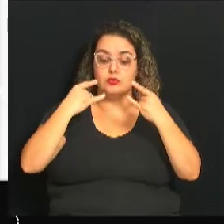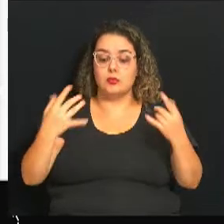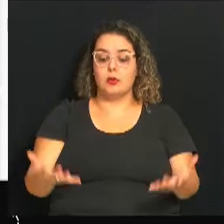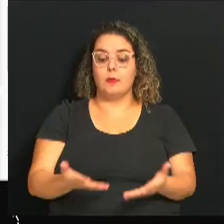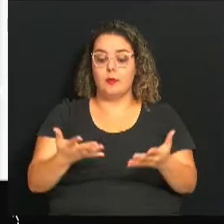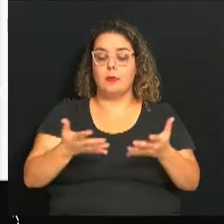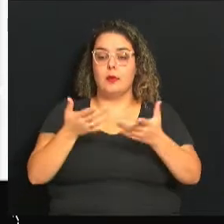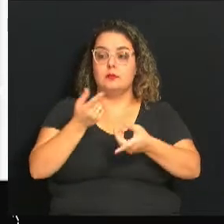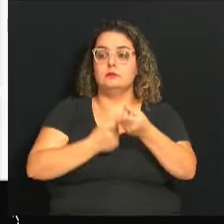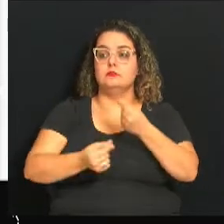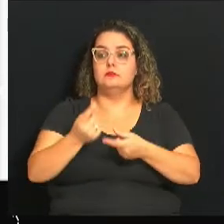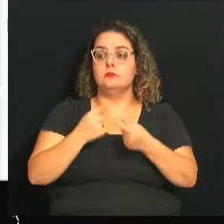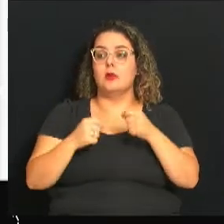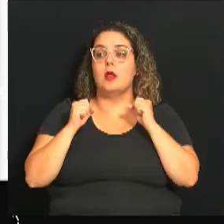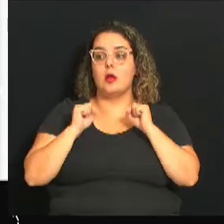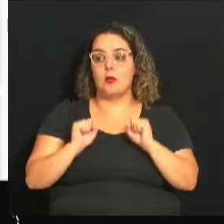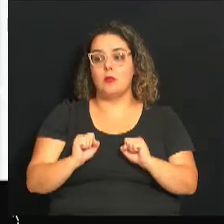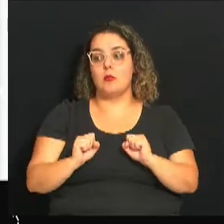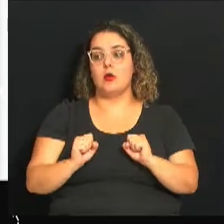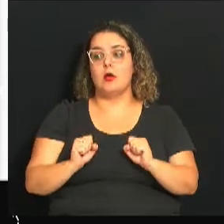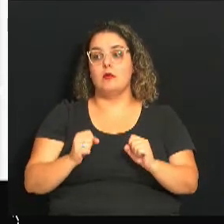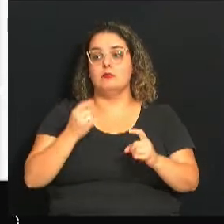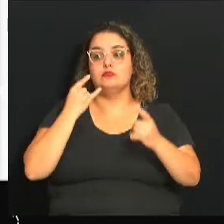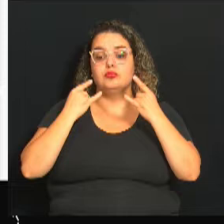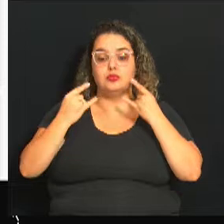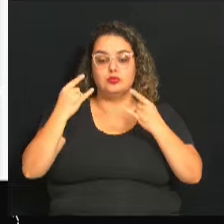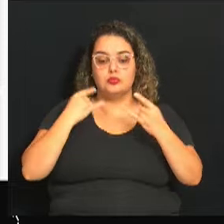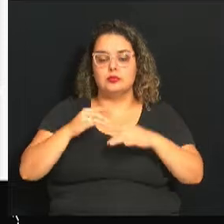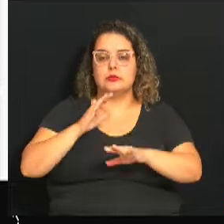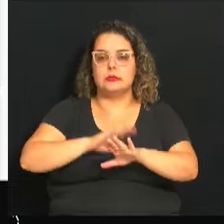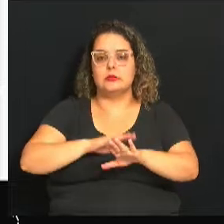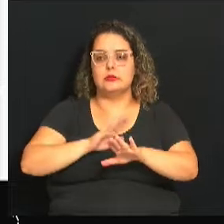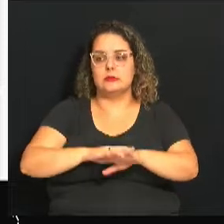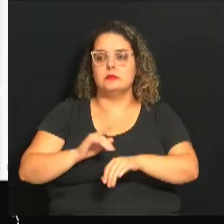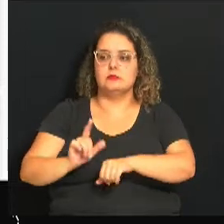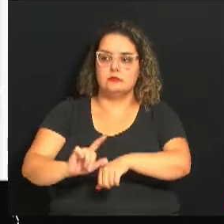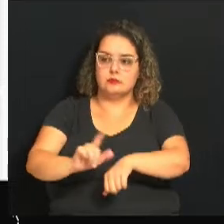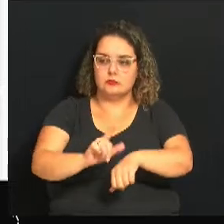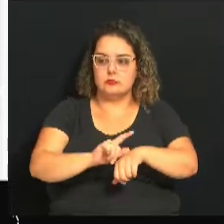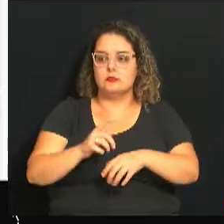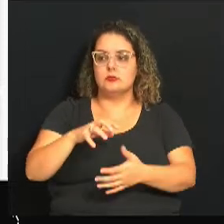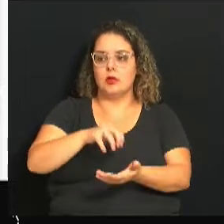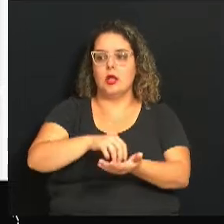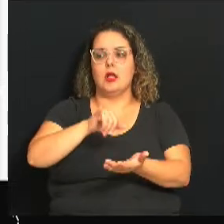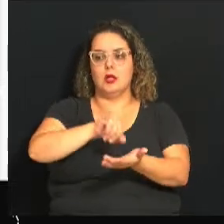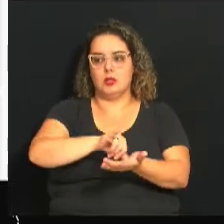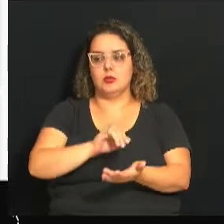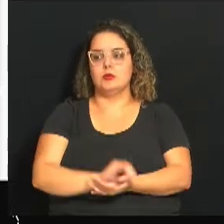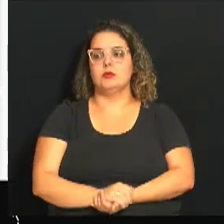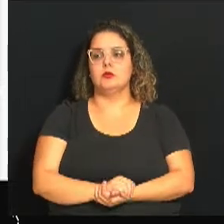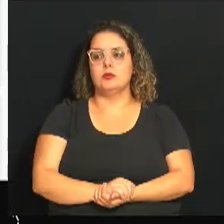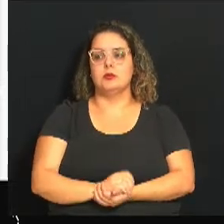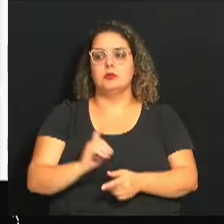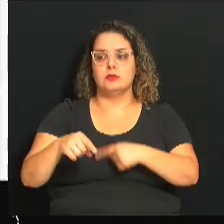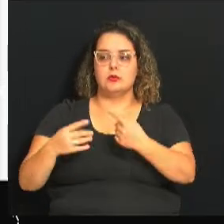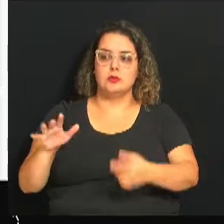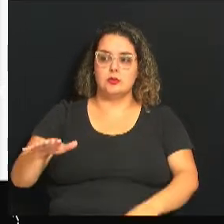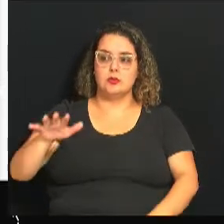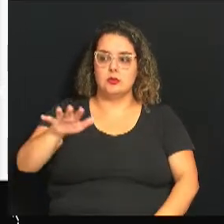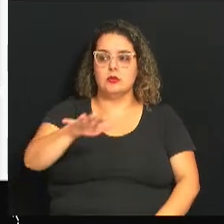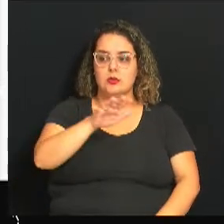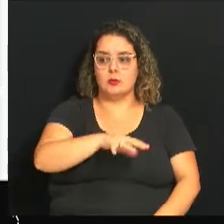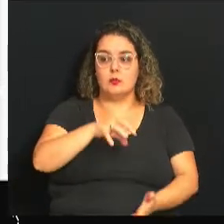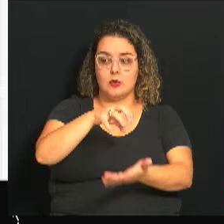financeiros que a gente pode trazer para essas atividades comerciais no centro, do que as outras regiões, para que o centro seja